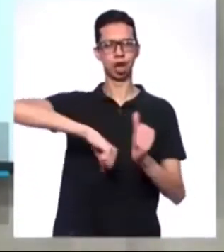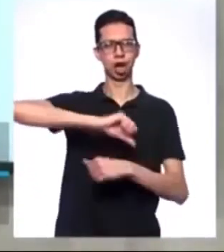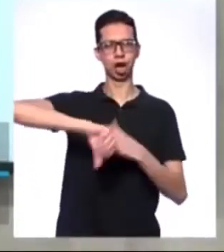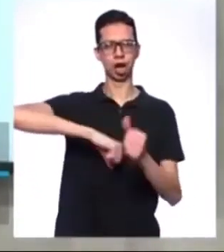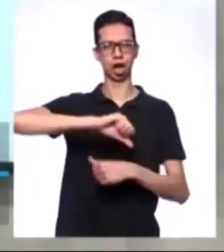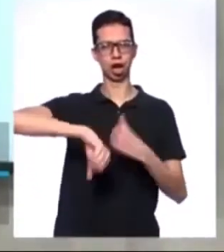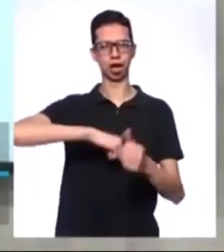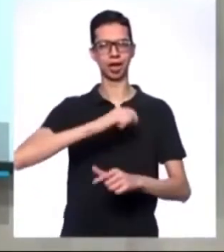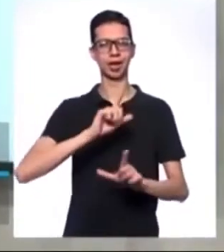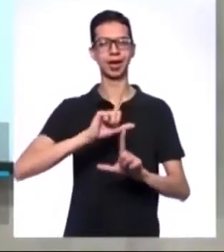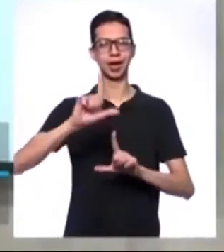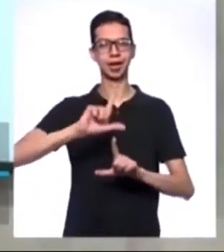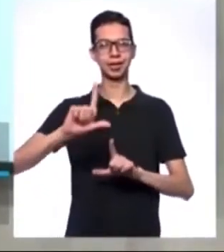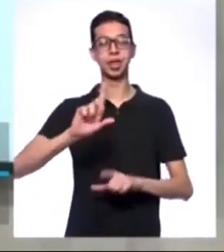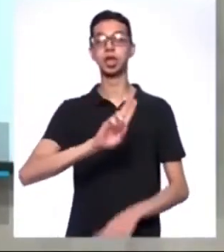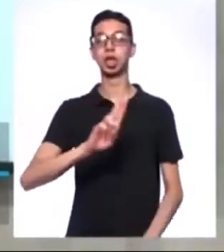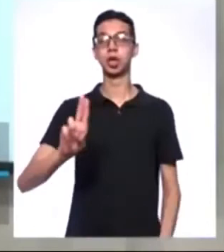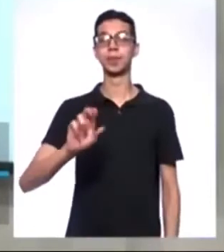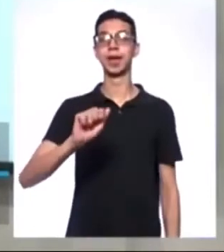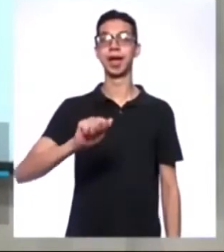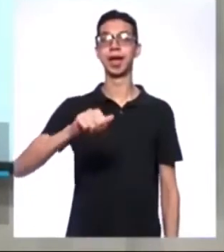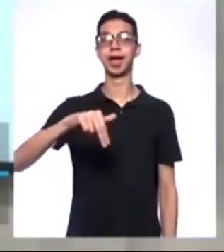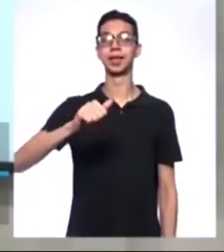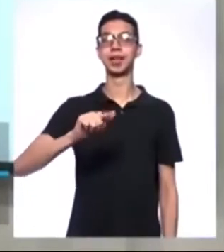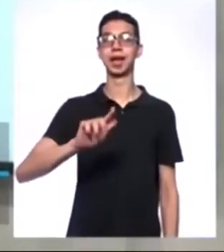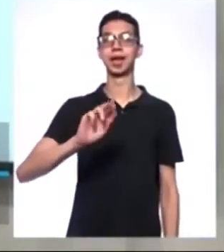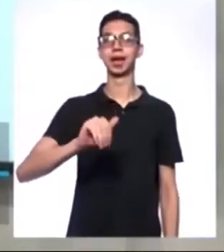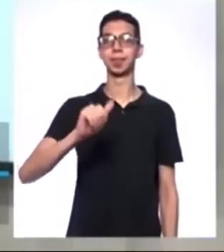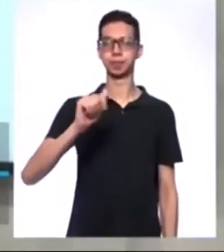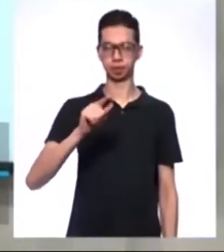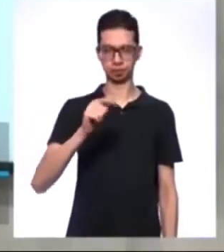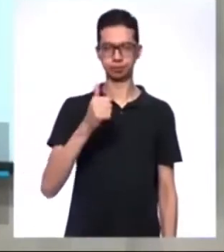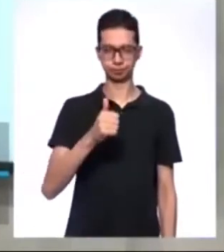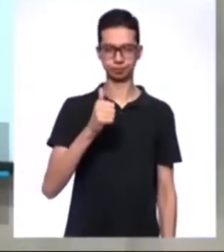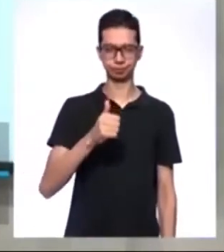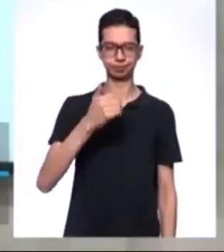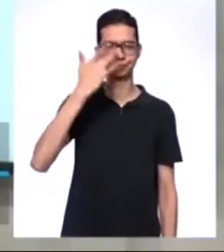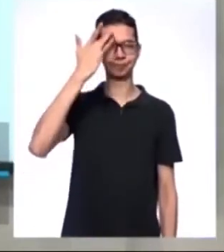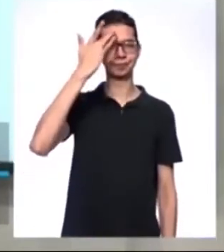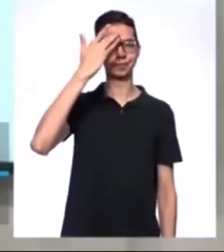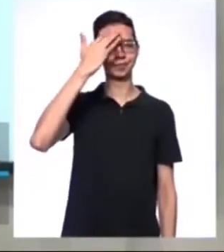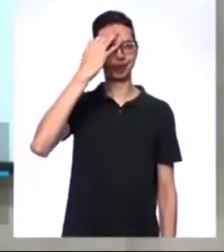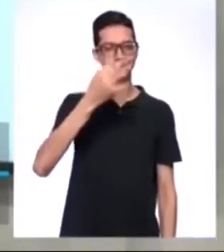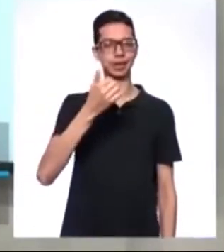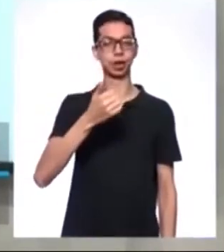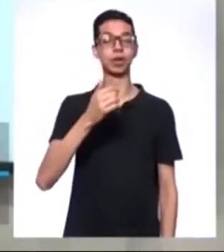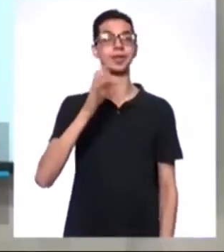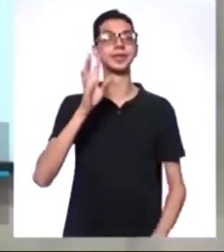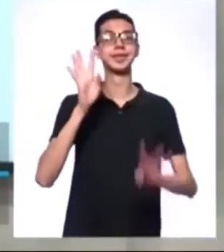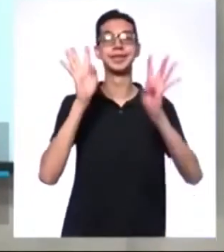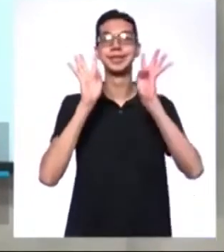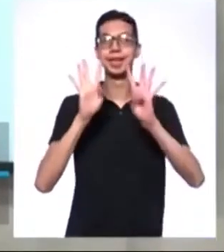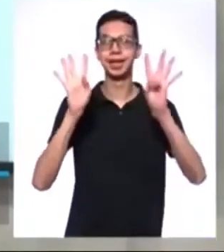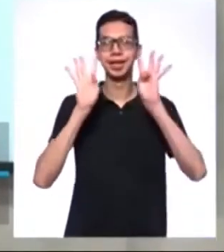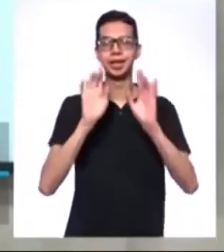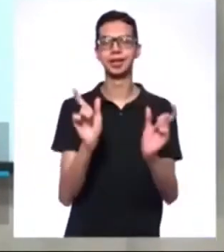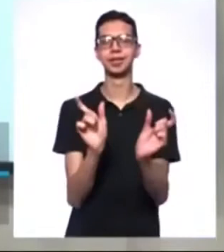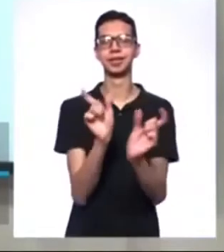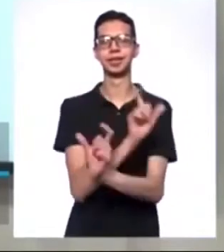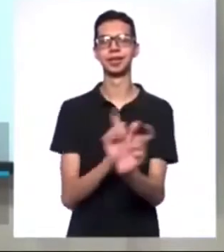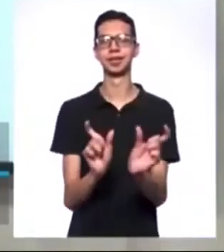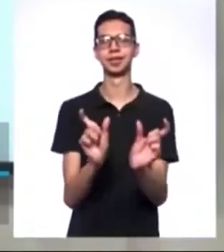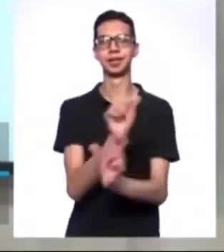Andradas chama anagrama isso tá pessoal quando eu troco a letra é muito legal para esse recurso aqui